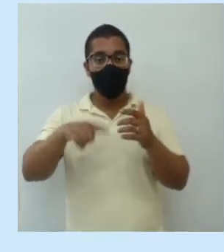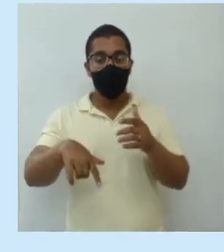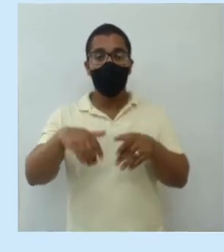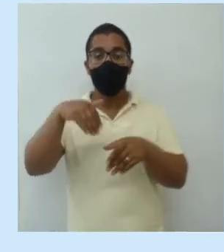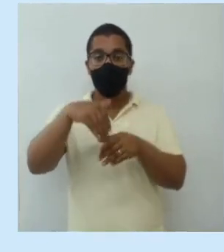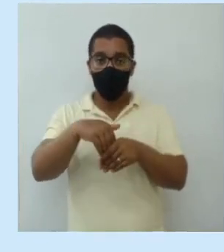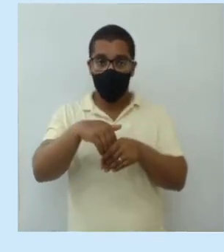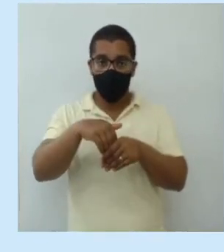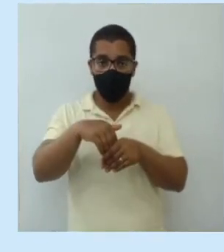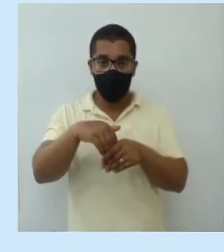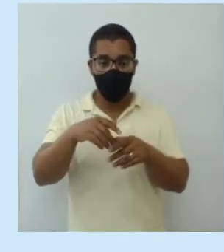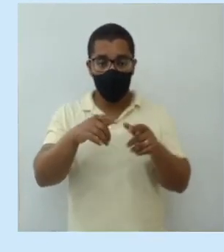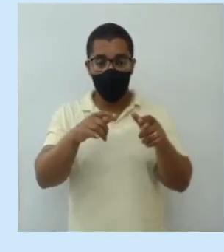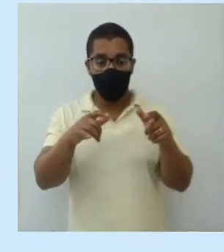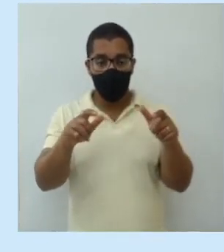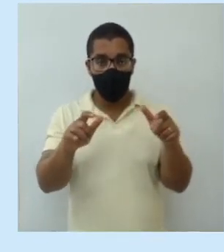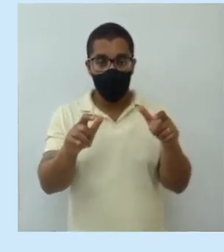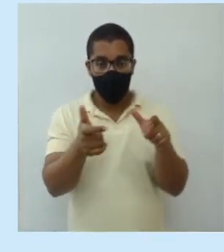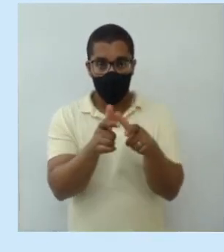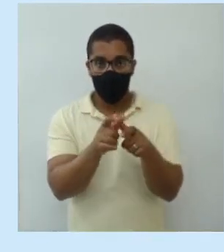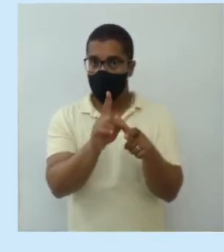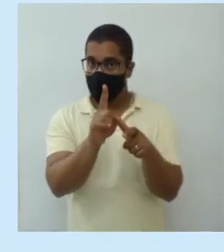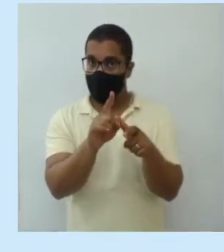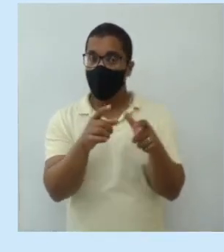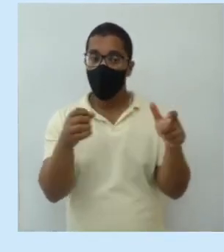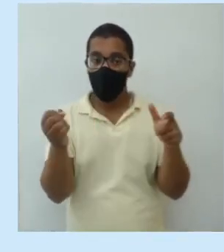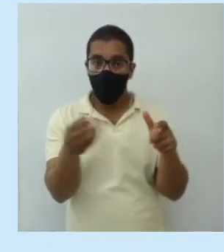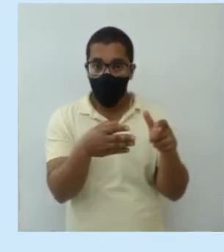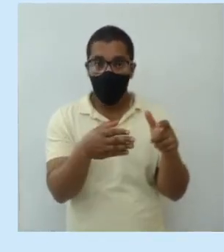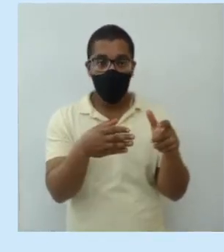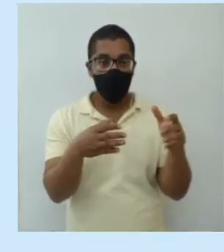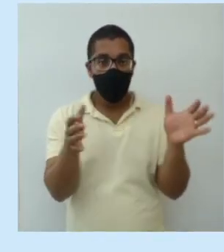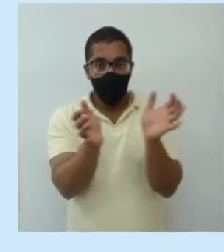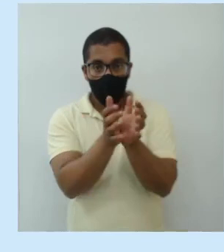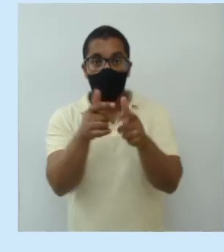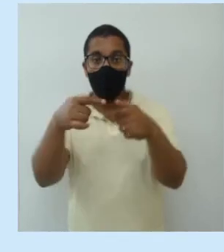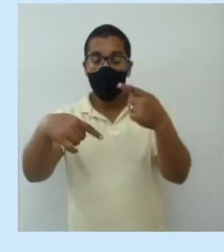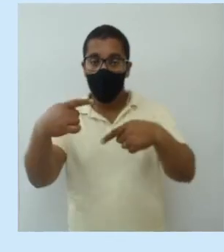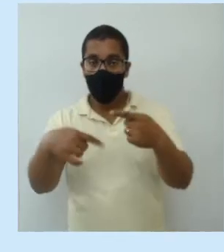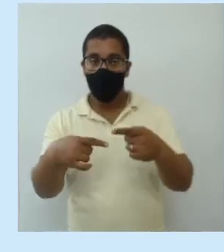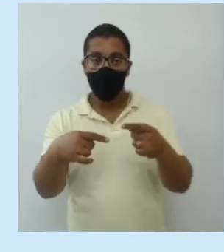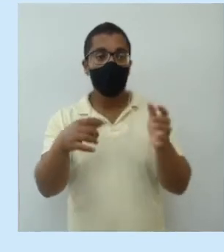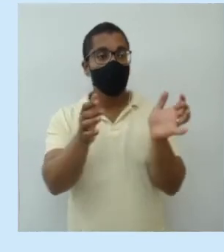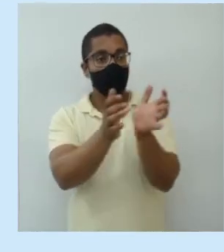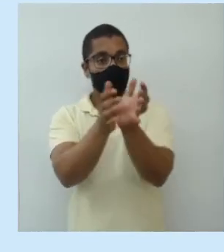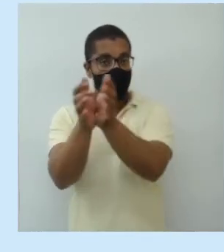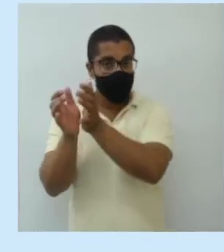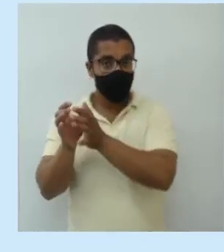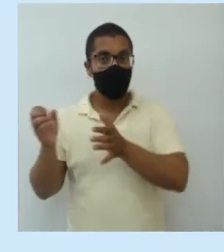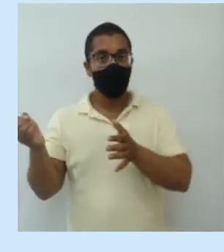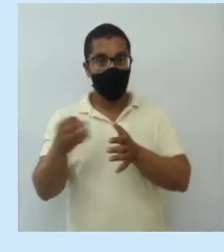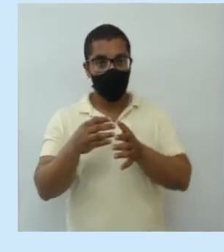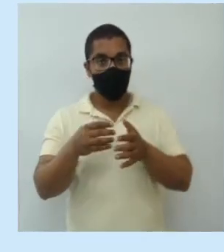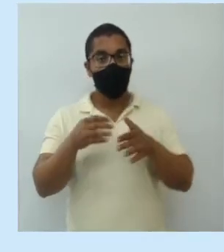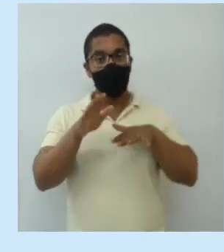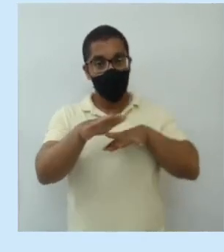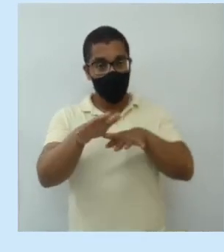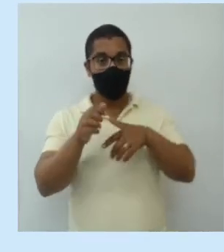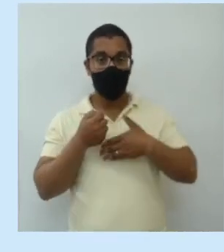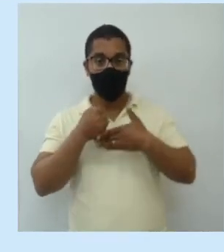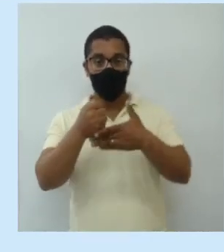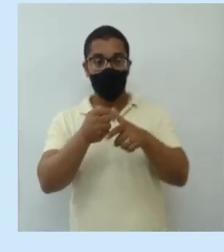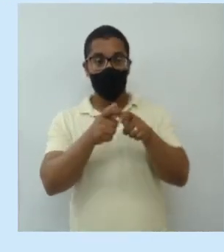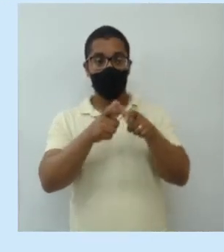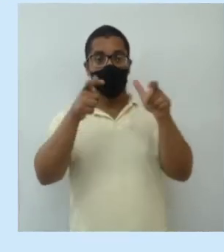ter um aumento dessa legitimidade dos novos partidos. Então, os movimentos, eles não contribuíram para diminuir, mas o contrário,